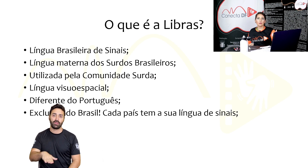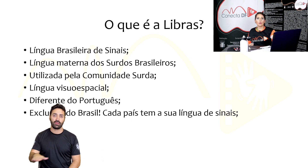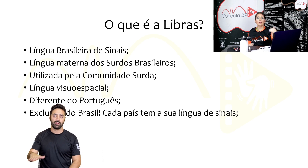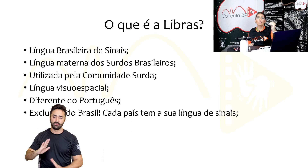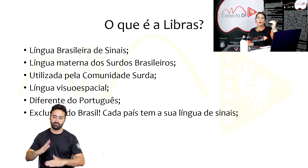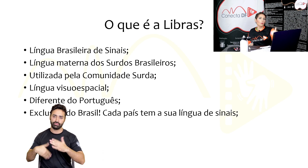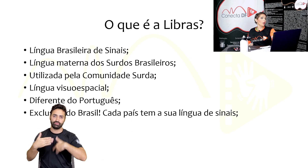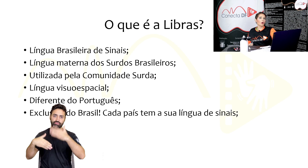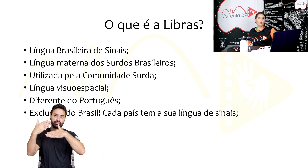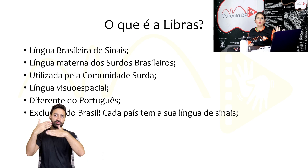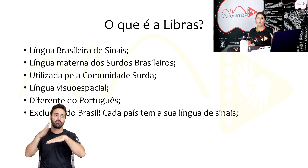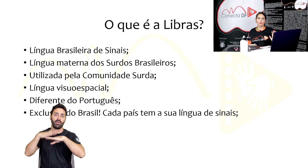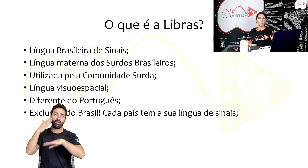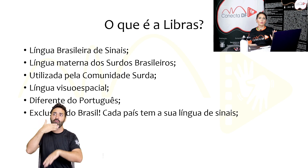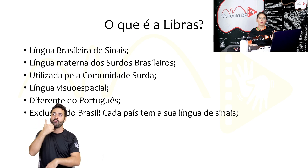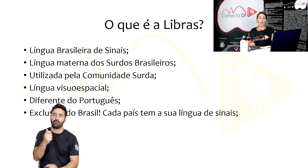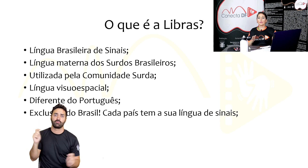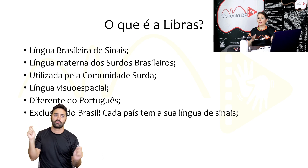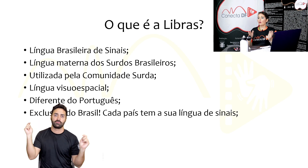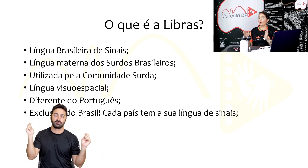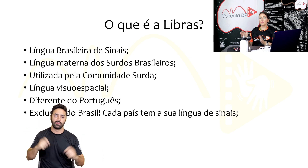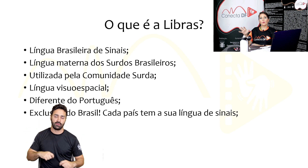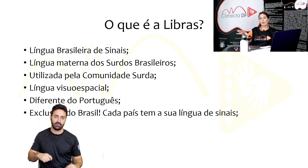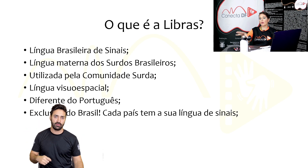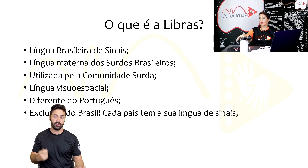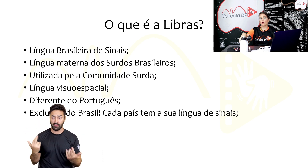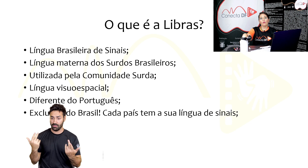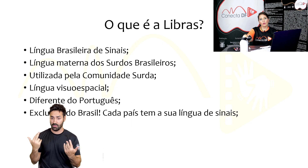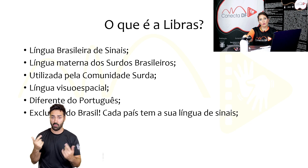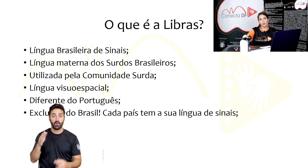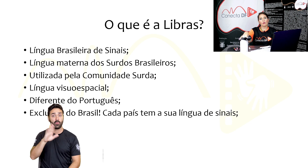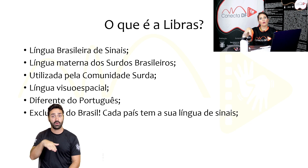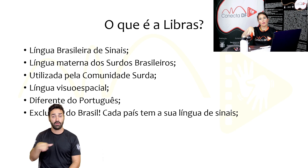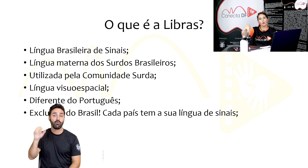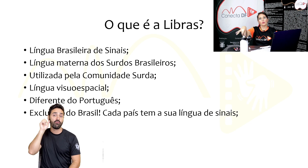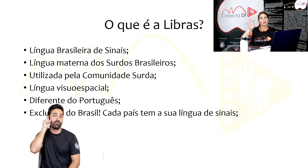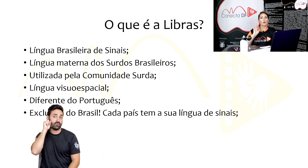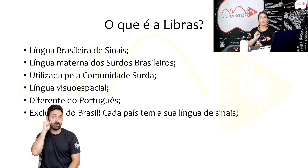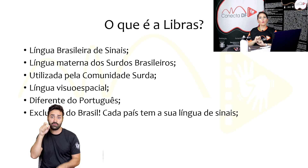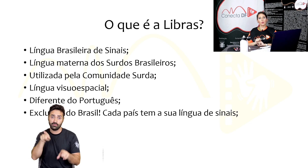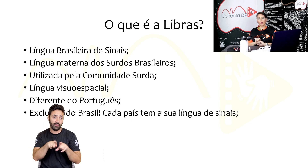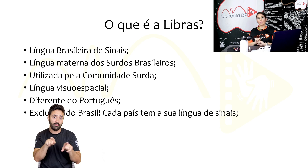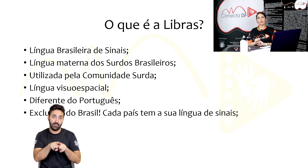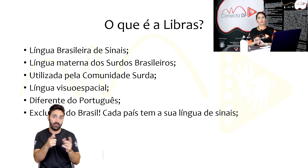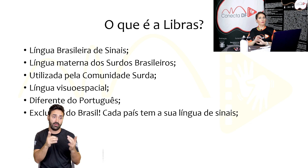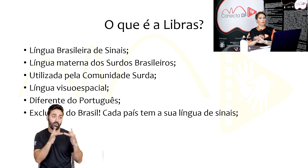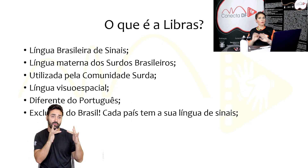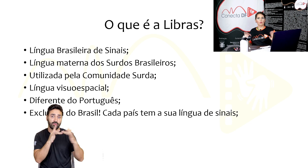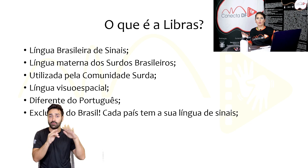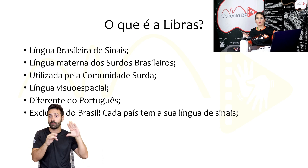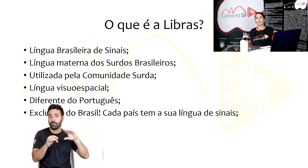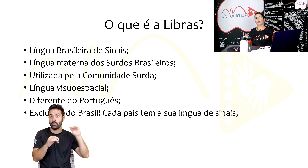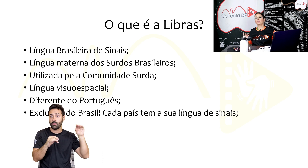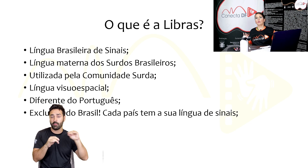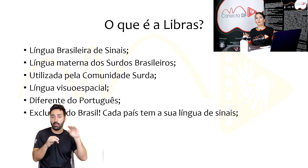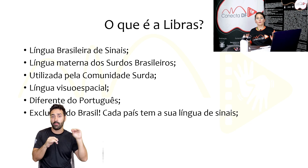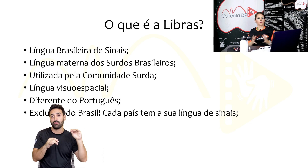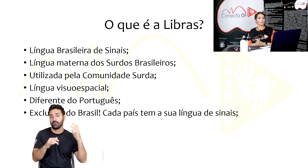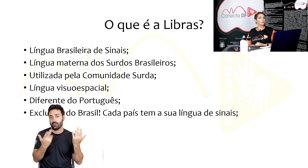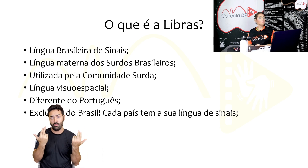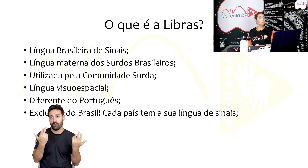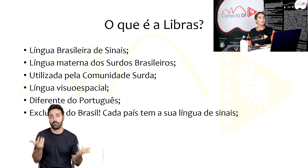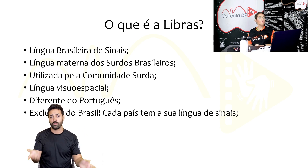tende a ser o melhor possível. Assim como de uma criança ouvinte que vai ter contato com a língua portuguesa. Simples assim.